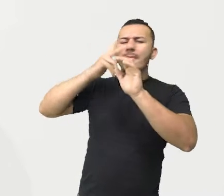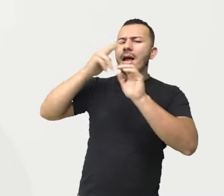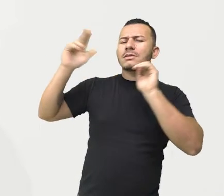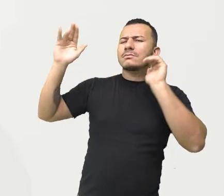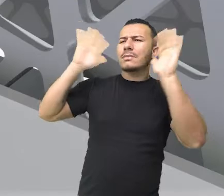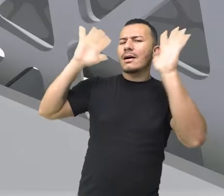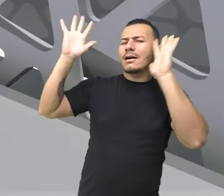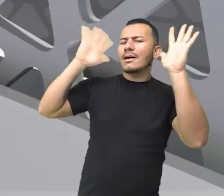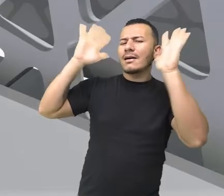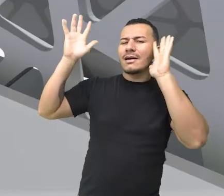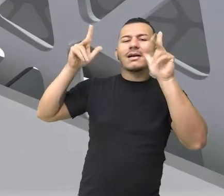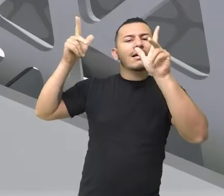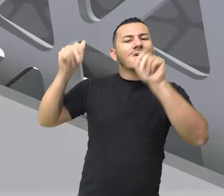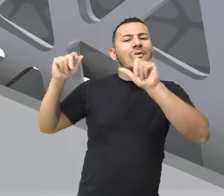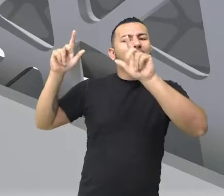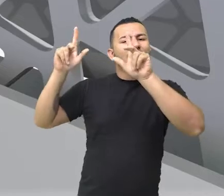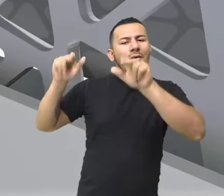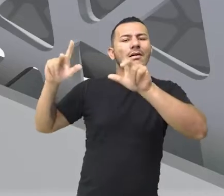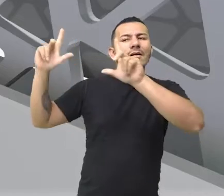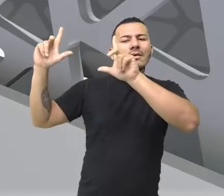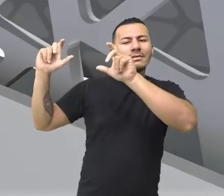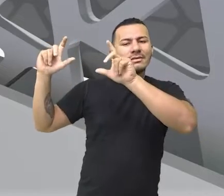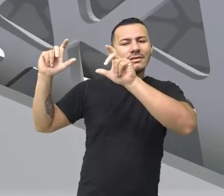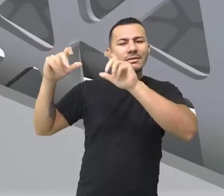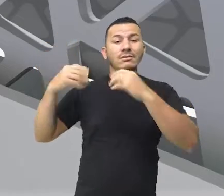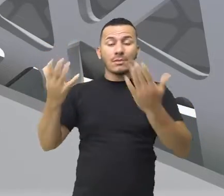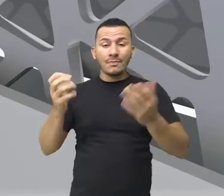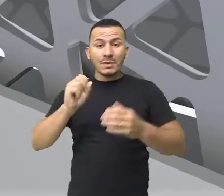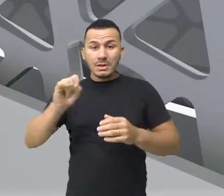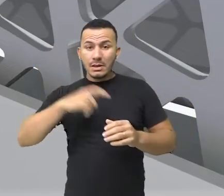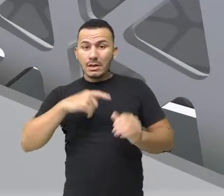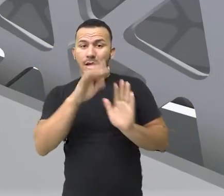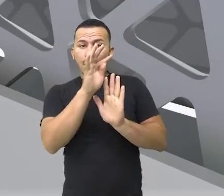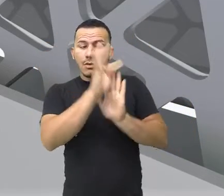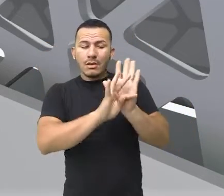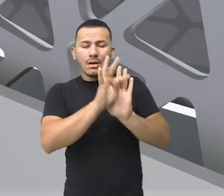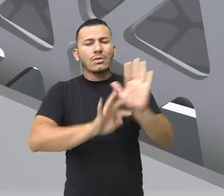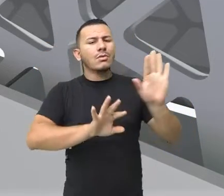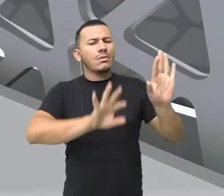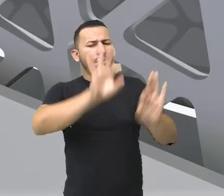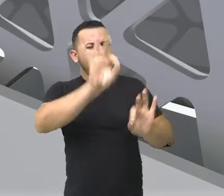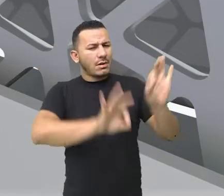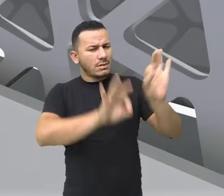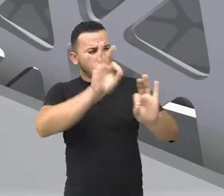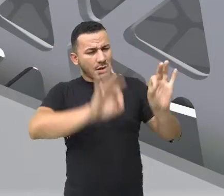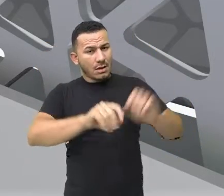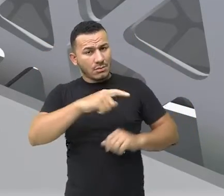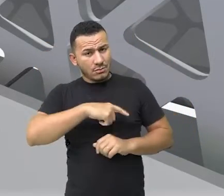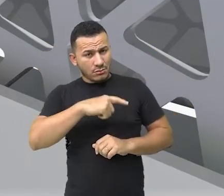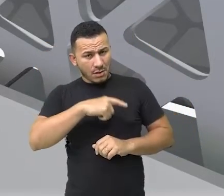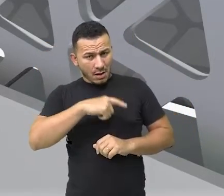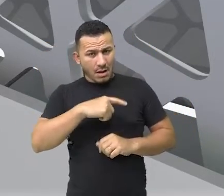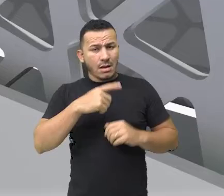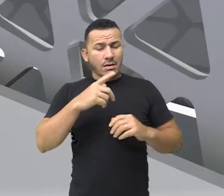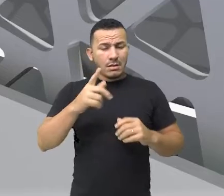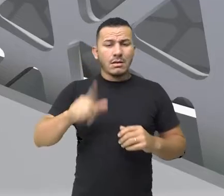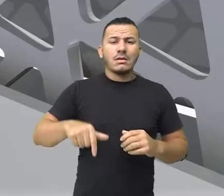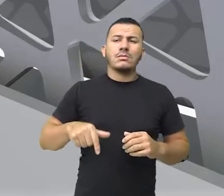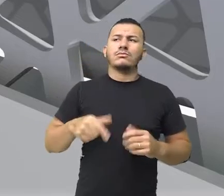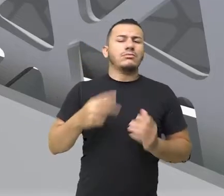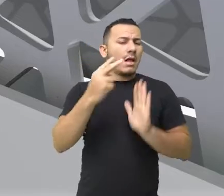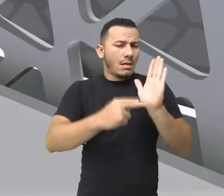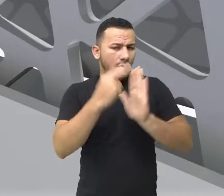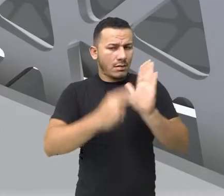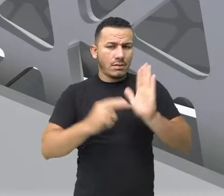elaborado, ele vai fazendo com que o interlocutor, aquela pessoa que está lendo o texto ou está